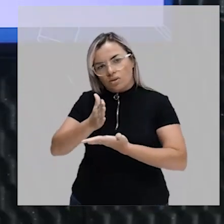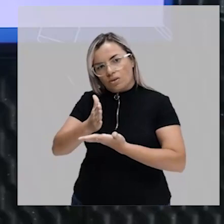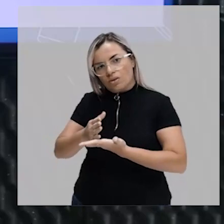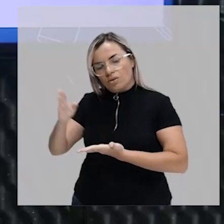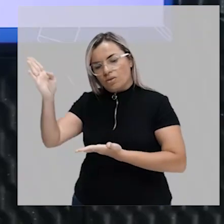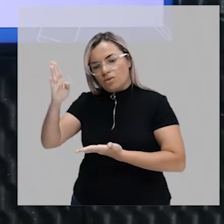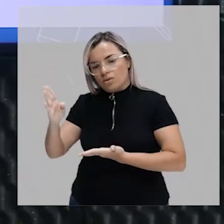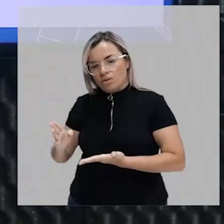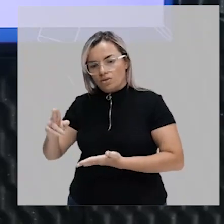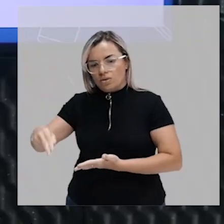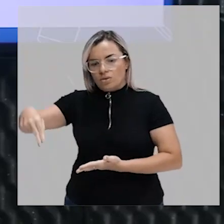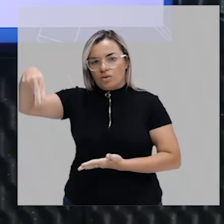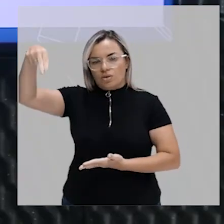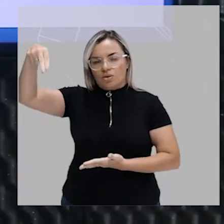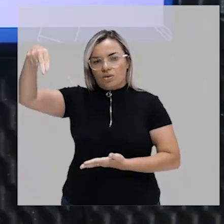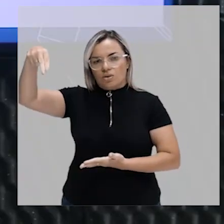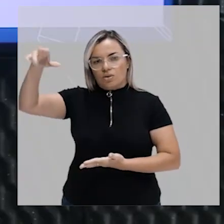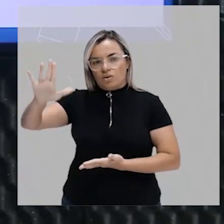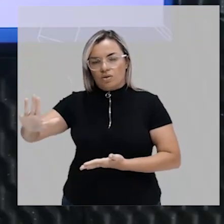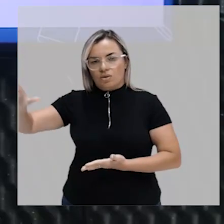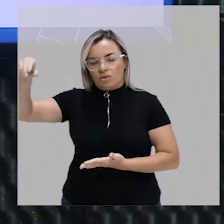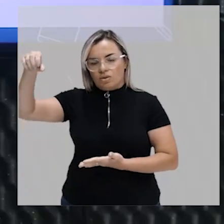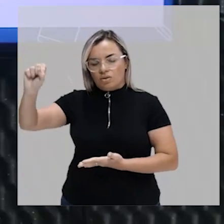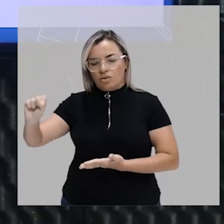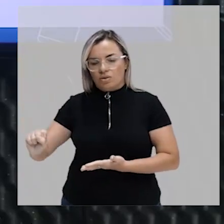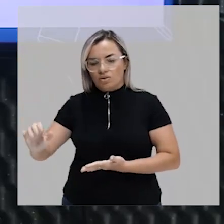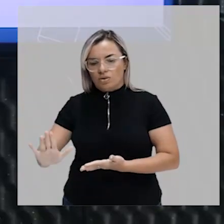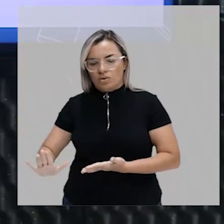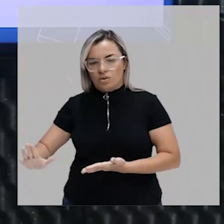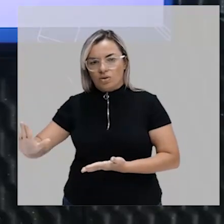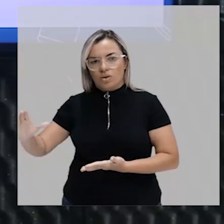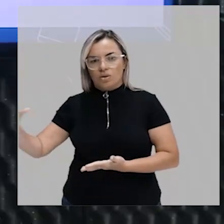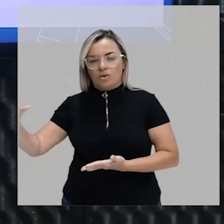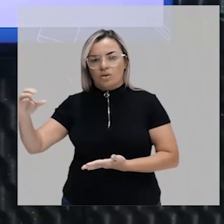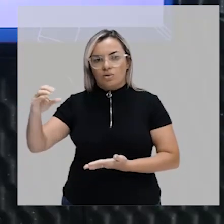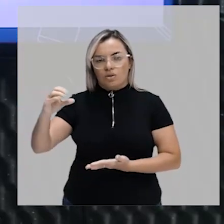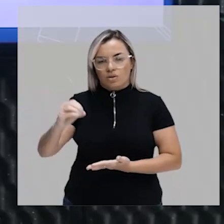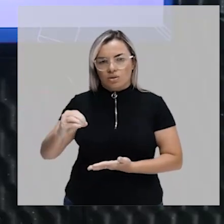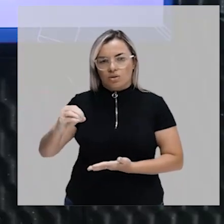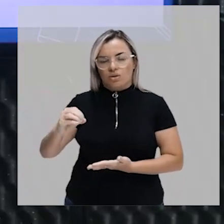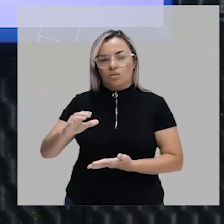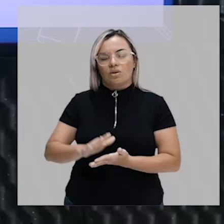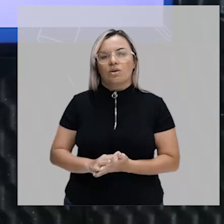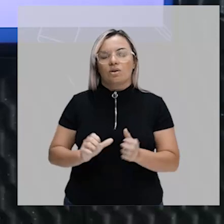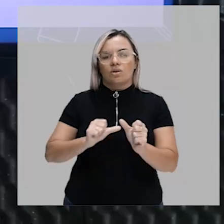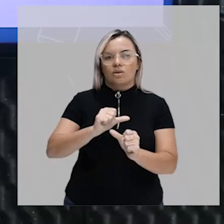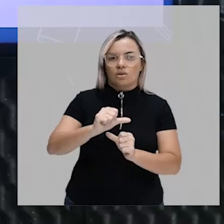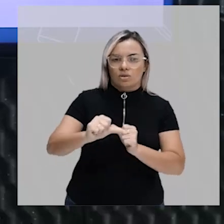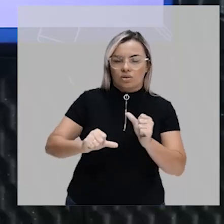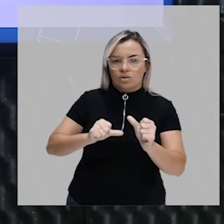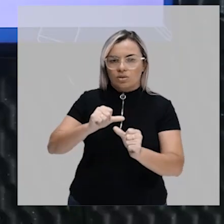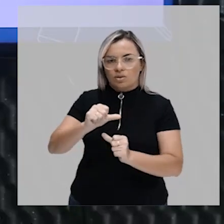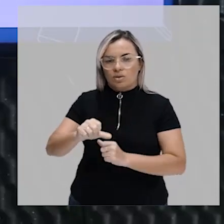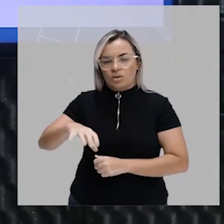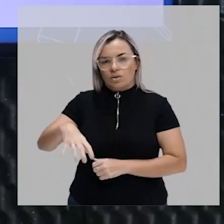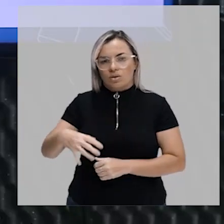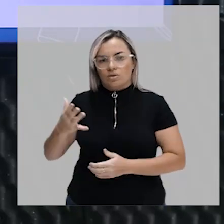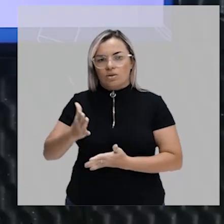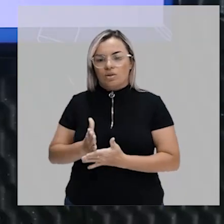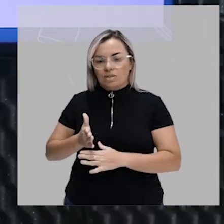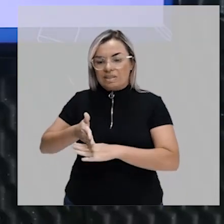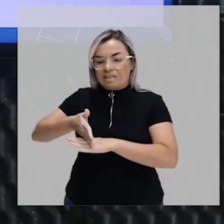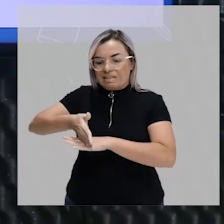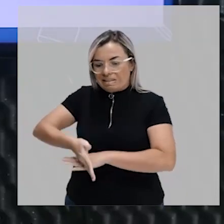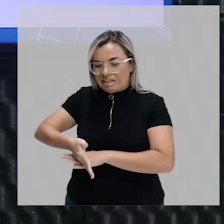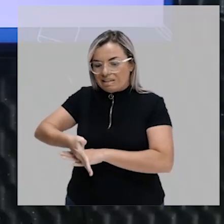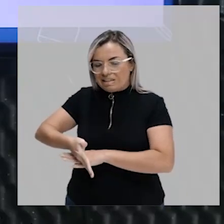conhecemos, Norte, Nordeste, Centro-Oeste, Sudeste e Sul. E aí, a mudança vai acontecer apenas internamente,